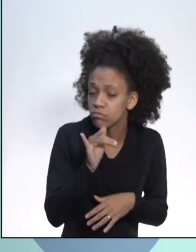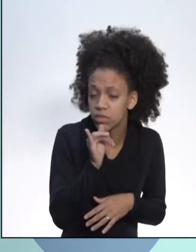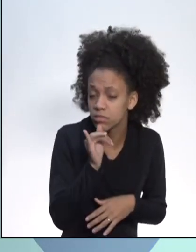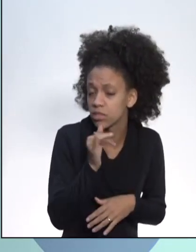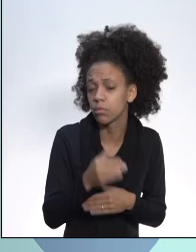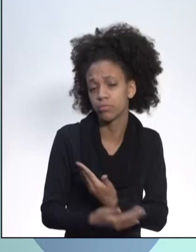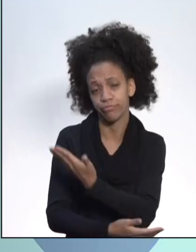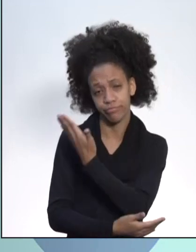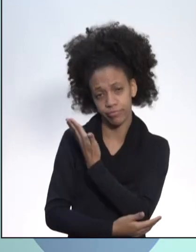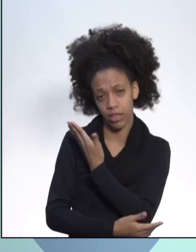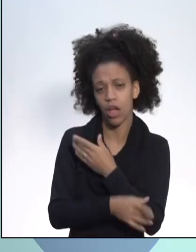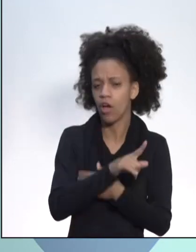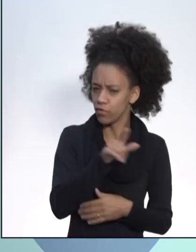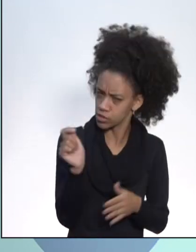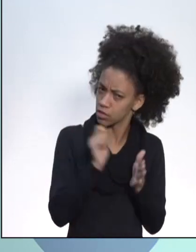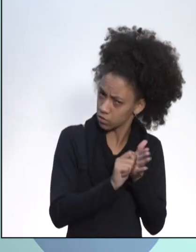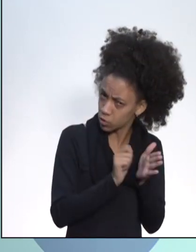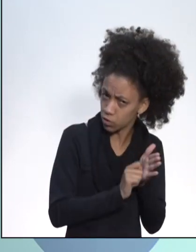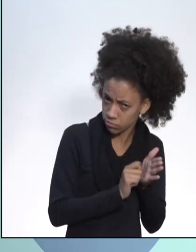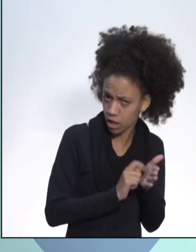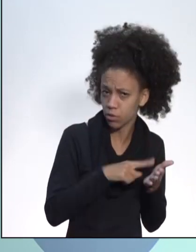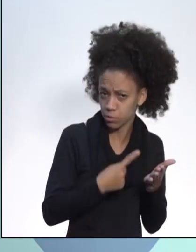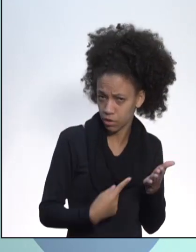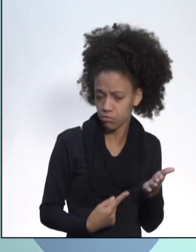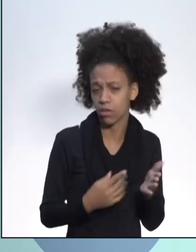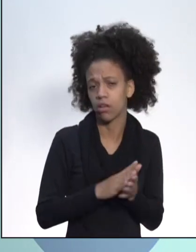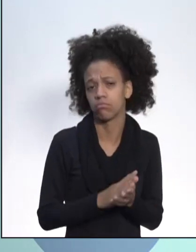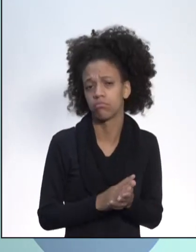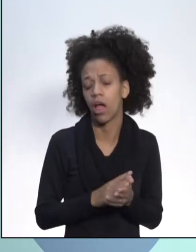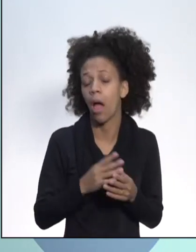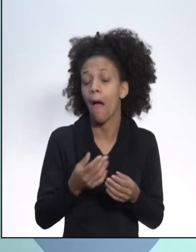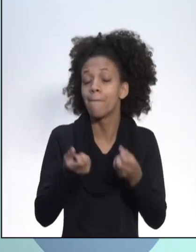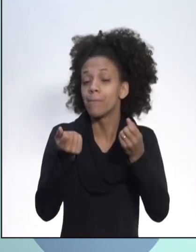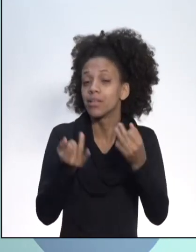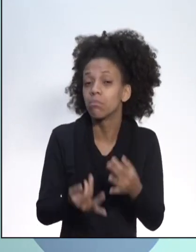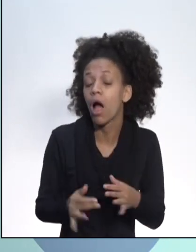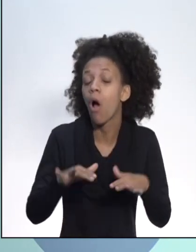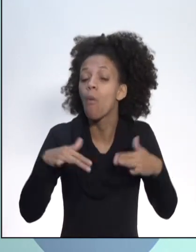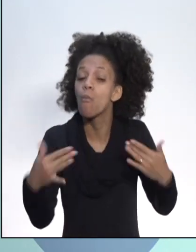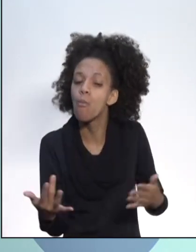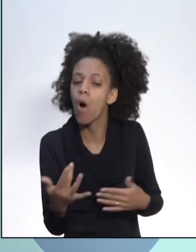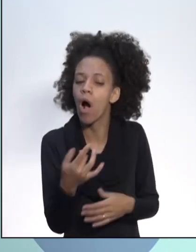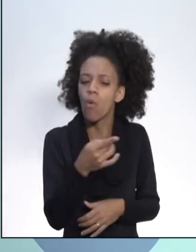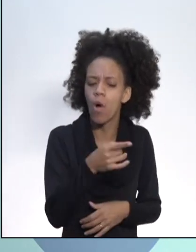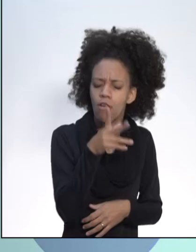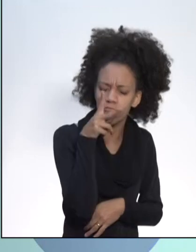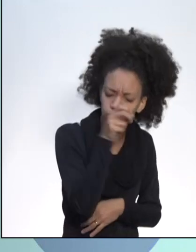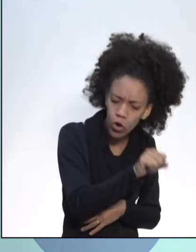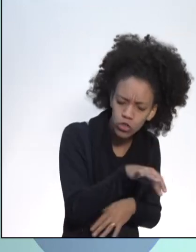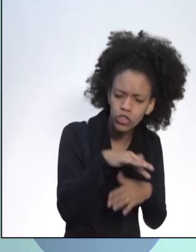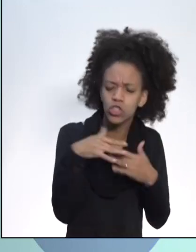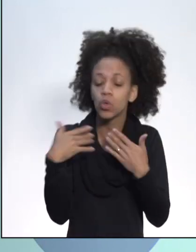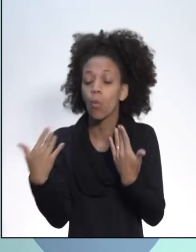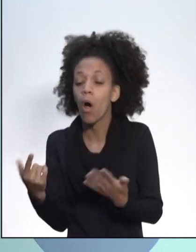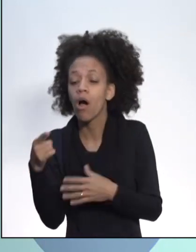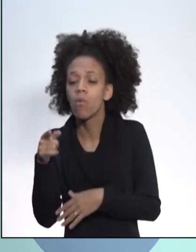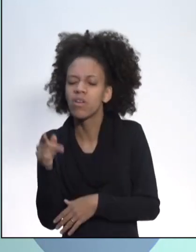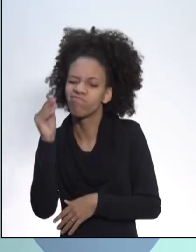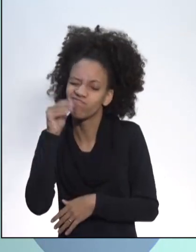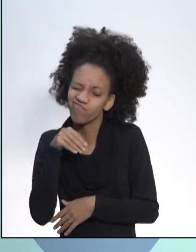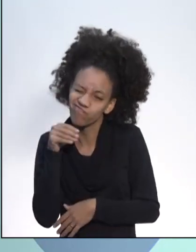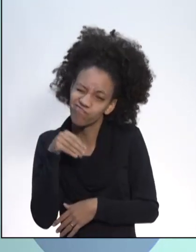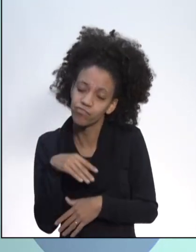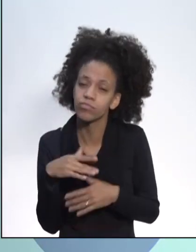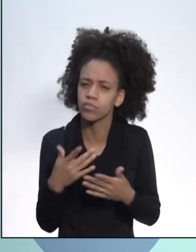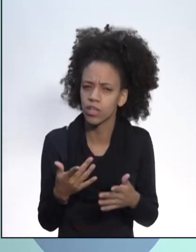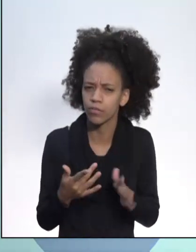exemplos. Vocês anotaram no caderno, para falar qual o seu maior ponto forte e, ao mesmo tempo, a sua fragilidade.